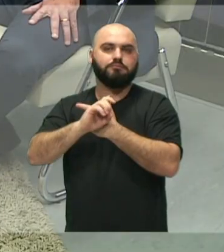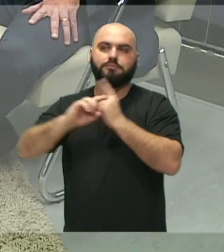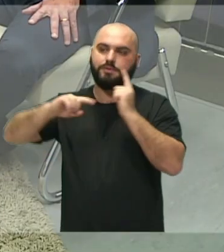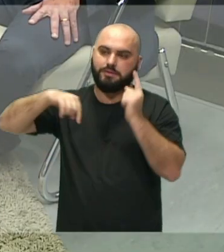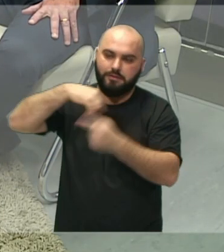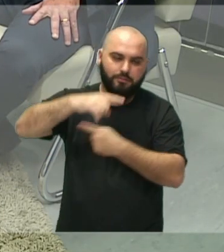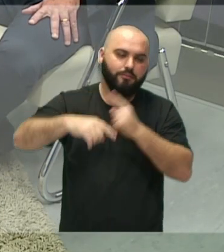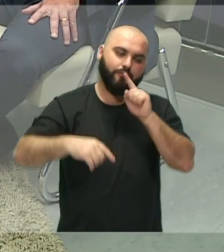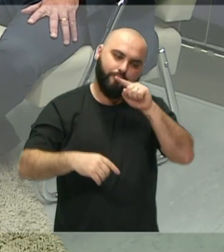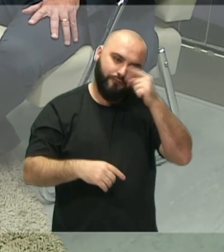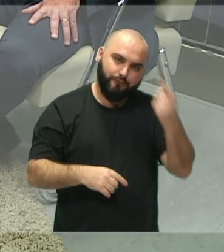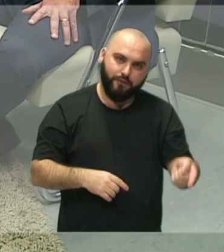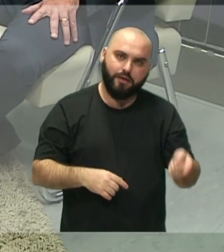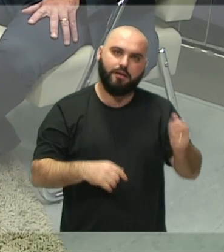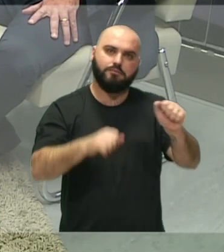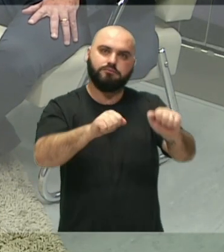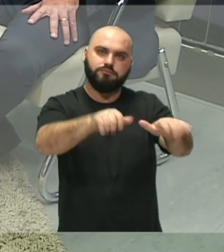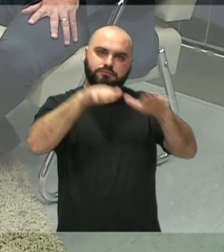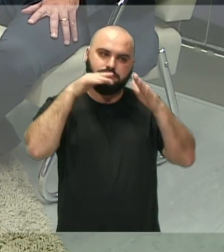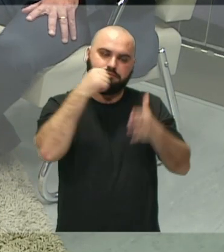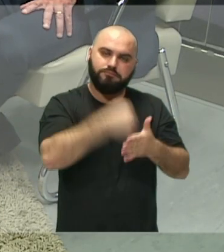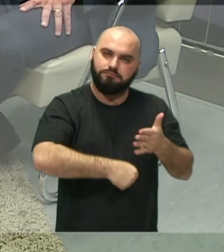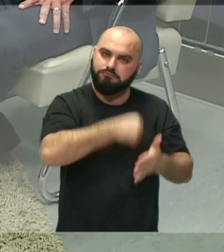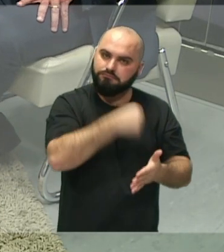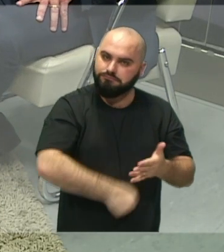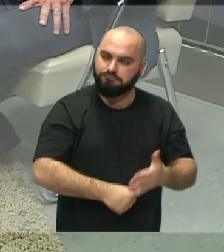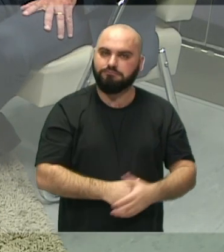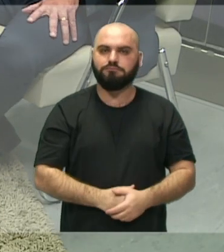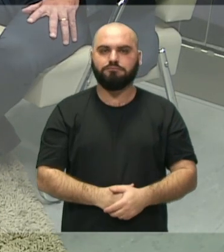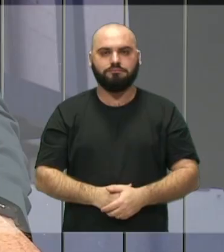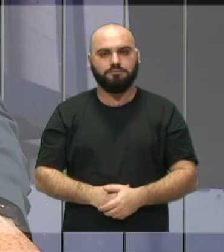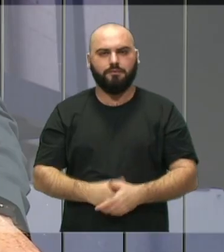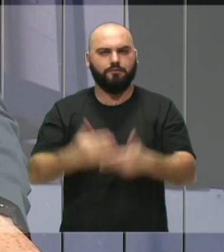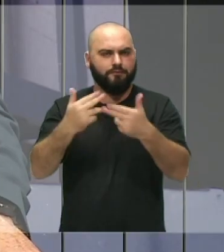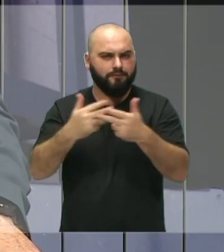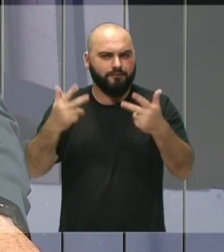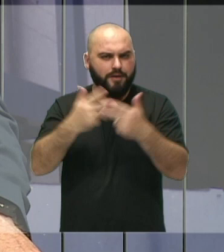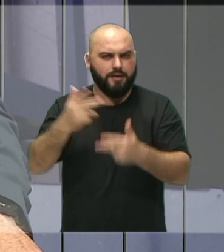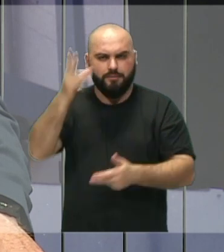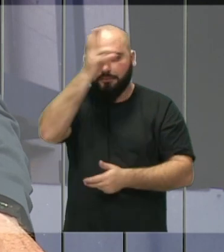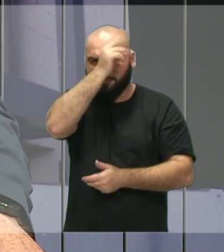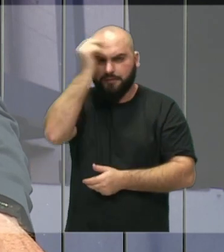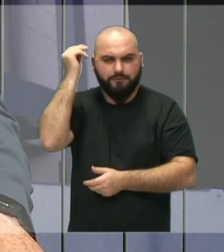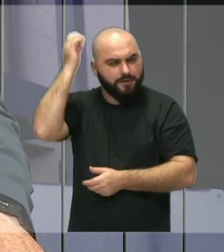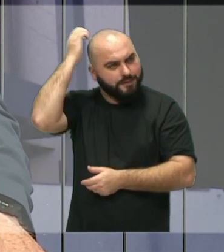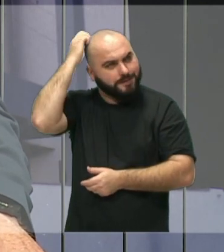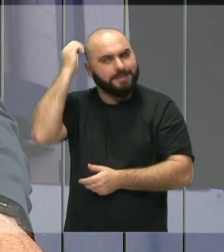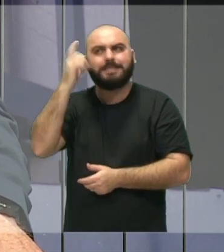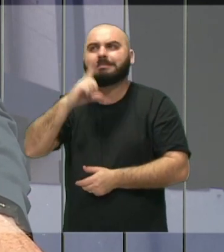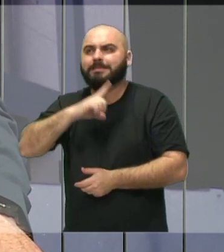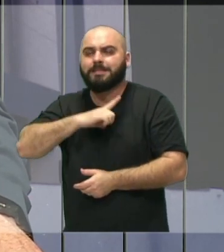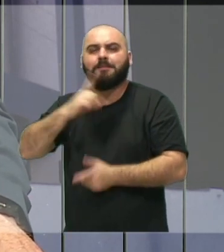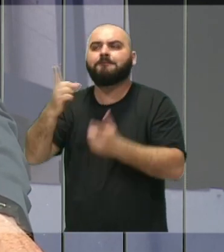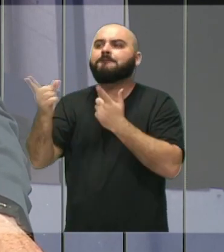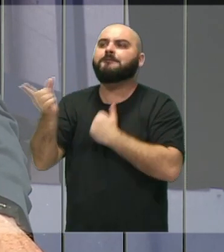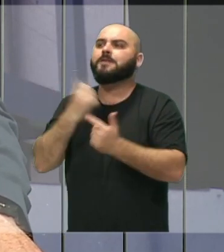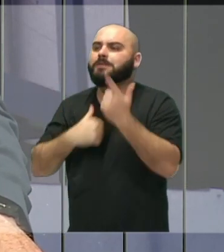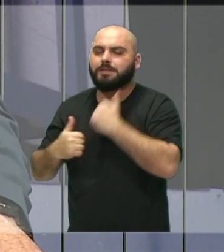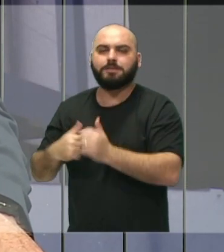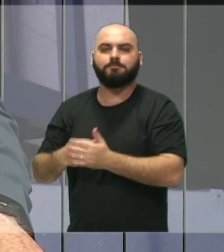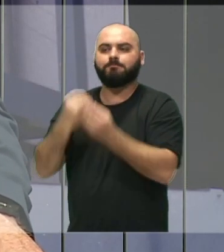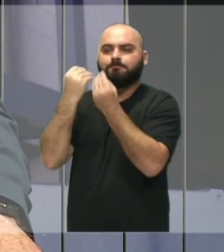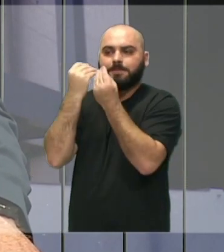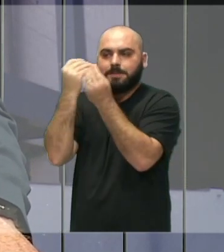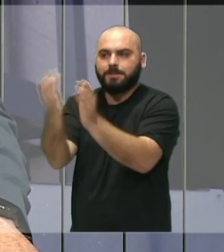para o plenário para cobrar alguma coisa. Muitas vezes o prefeito ele tem boa vontade em executar, ele encaminha